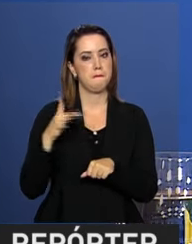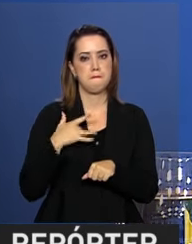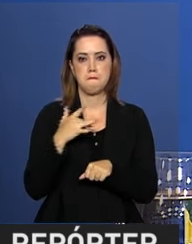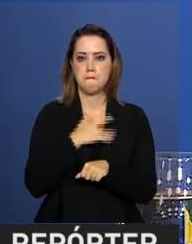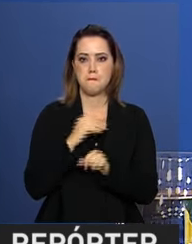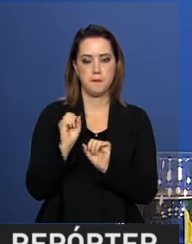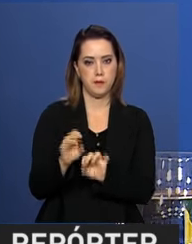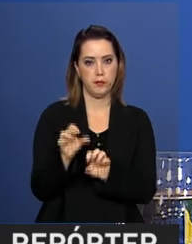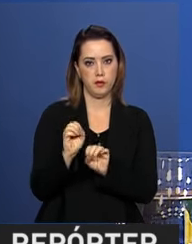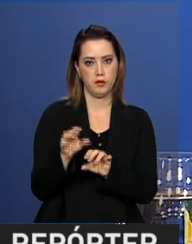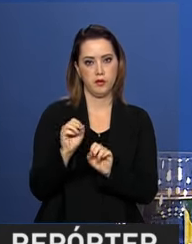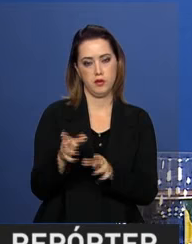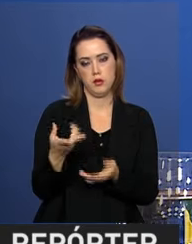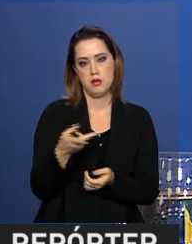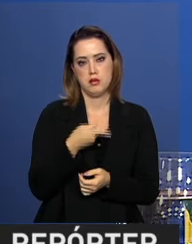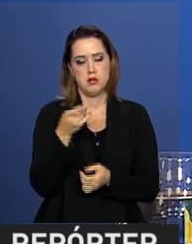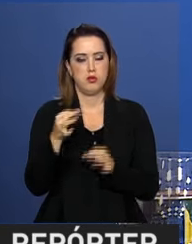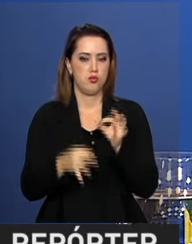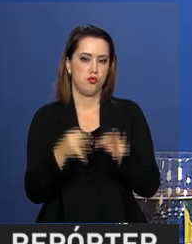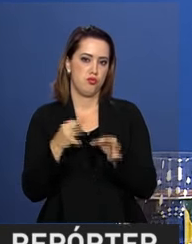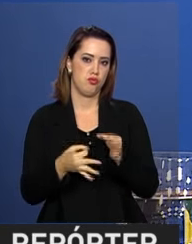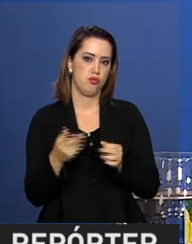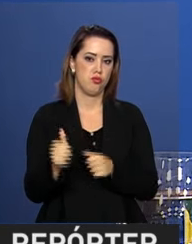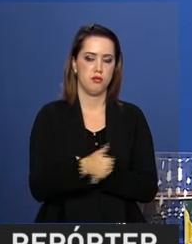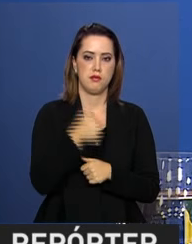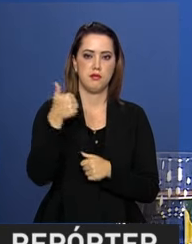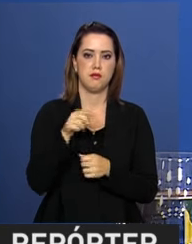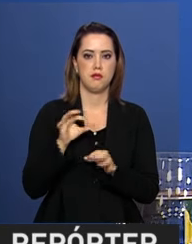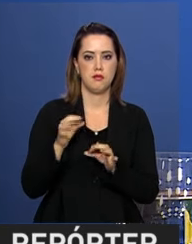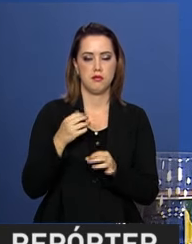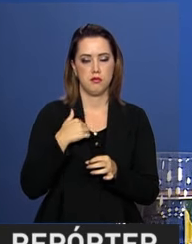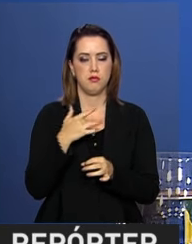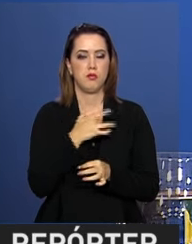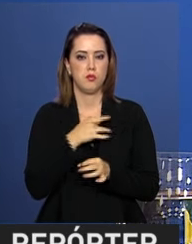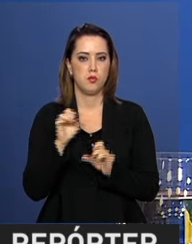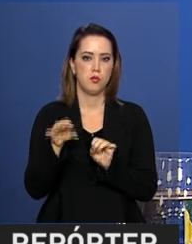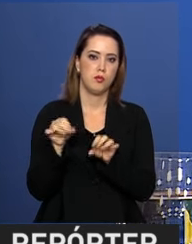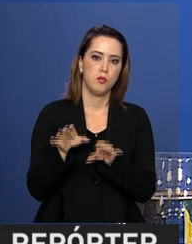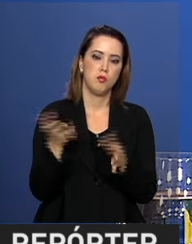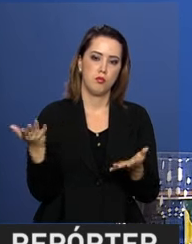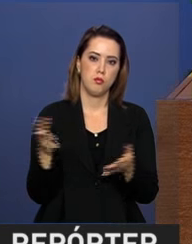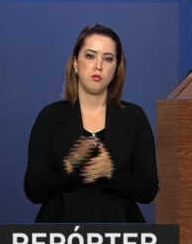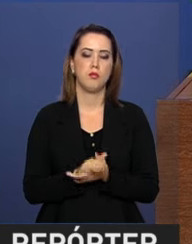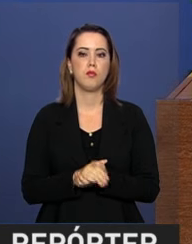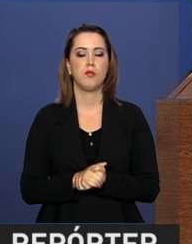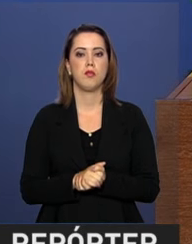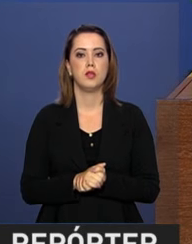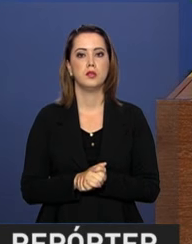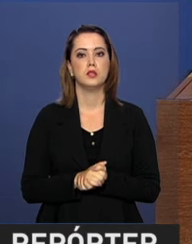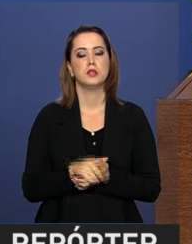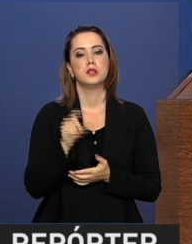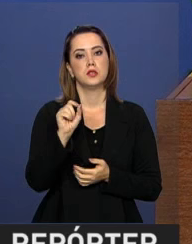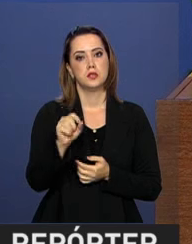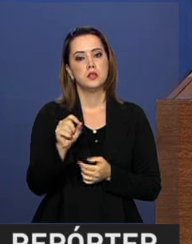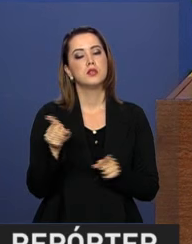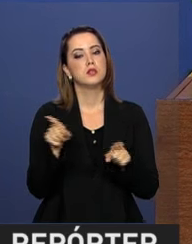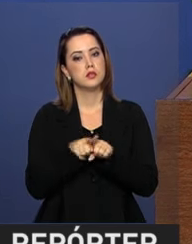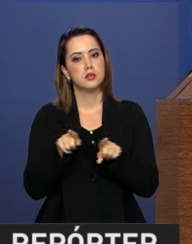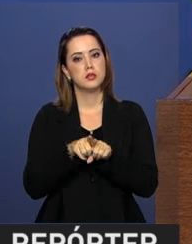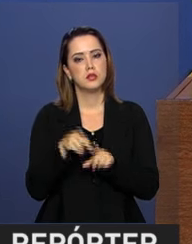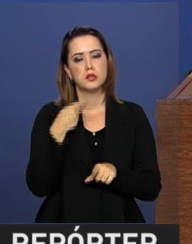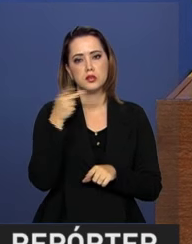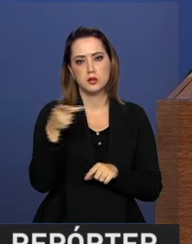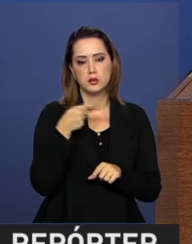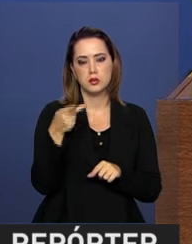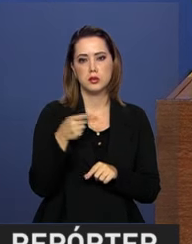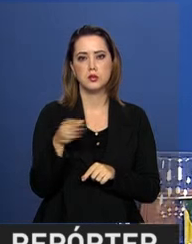mais importantes do que outras despesas do orçamento que possam ser diminuídas. Henrique Meirelles também disse que o governo